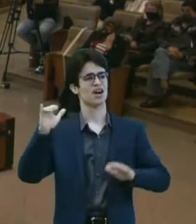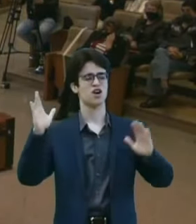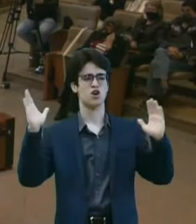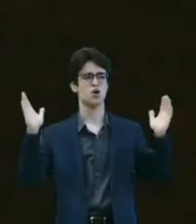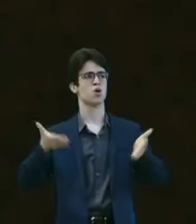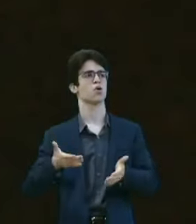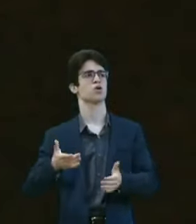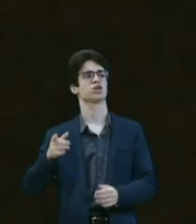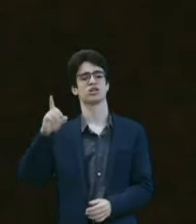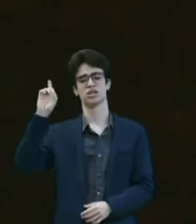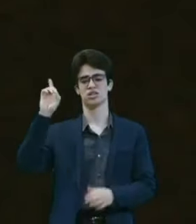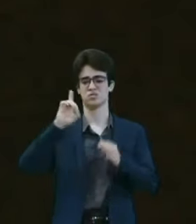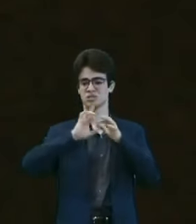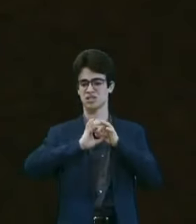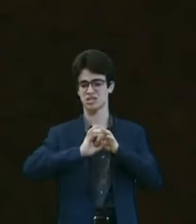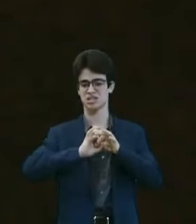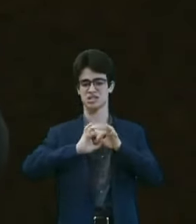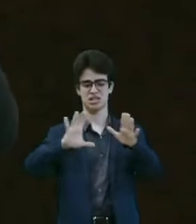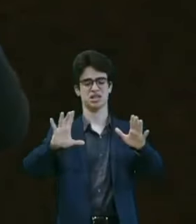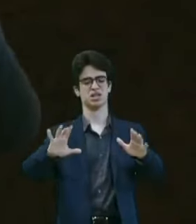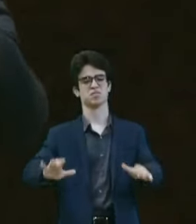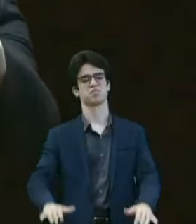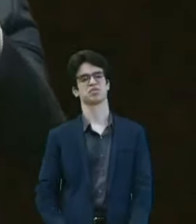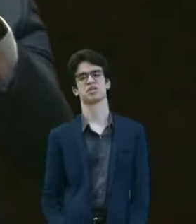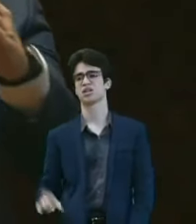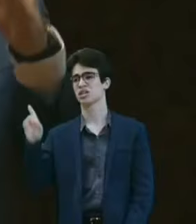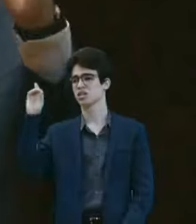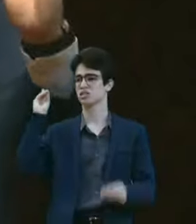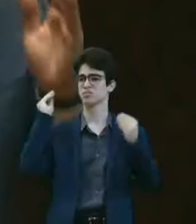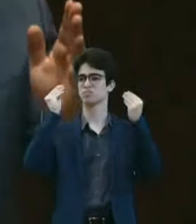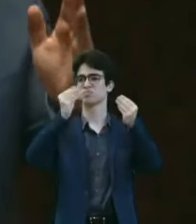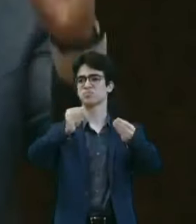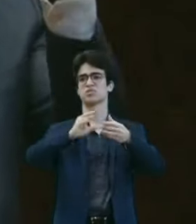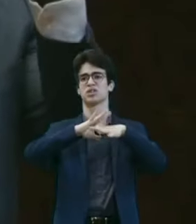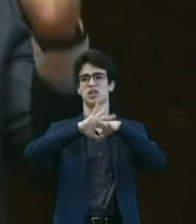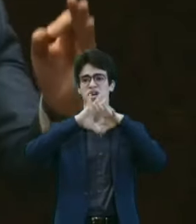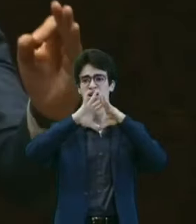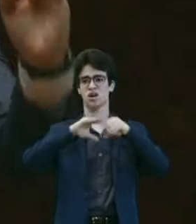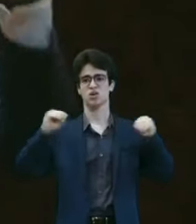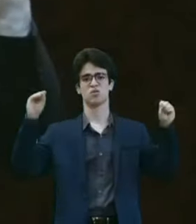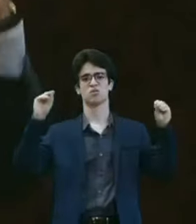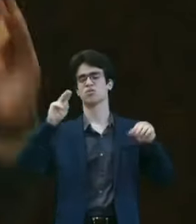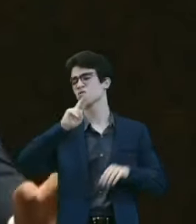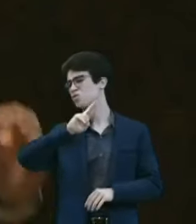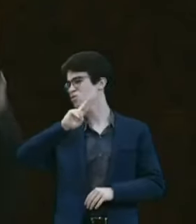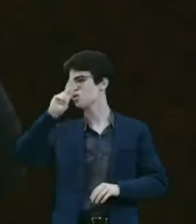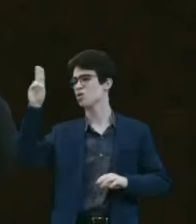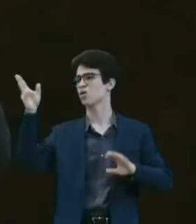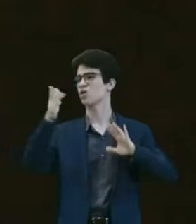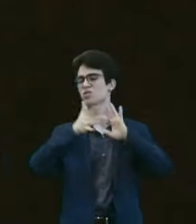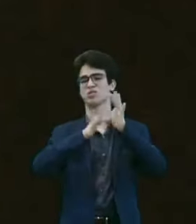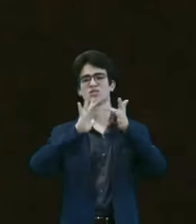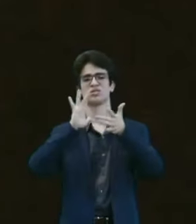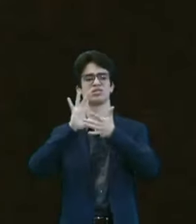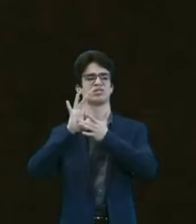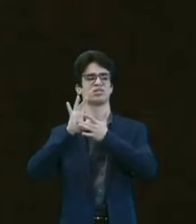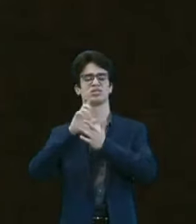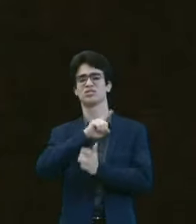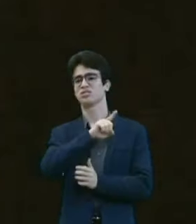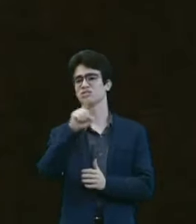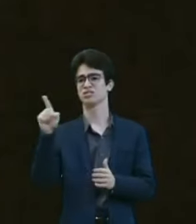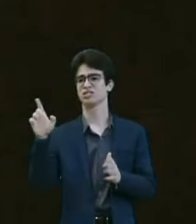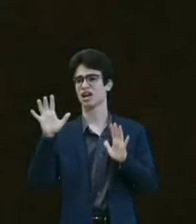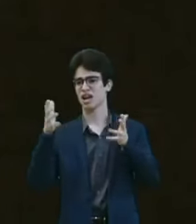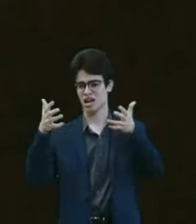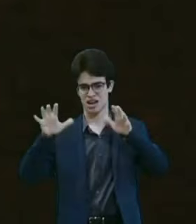te libertar. Ele vai te curar hoje em nome de Jesus. Você não quer que a sua